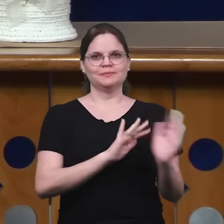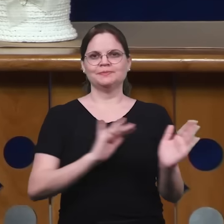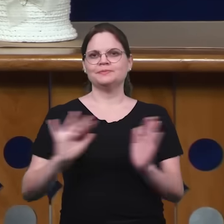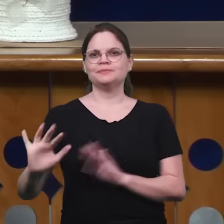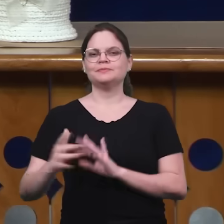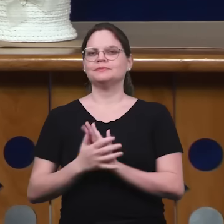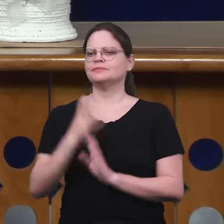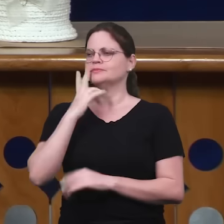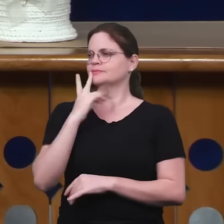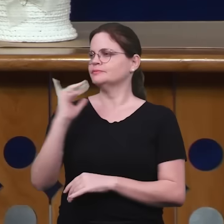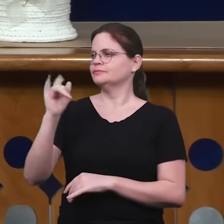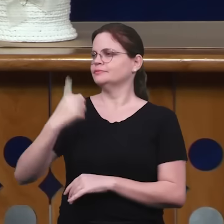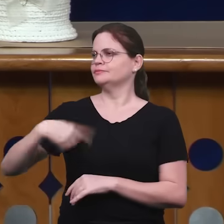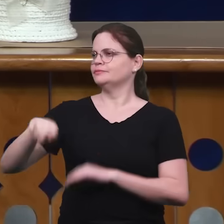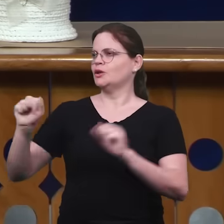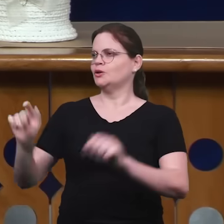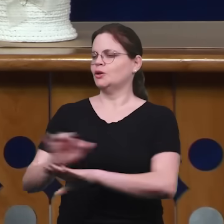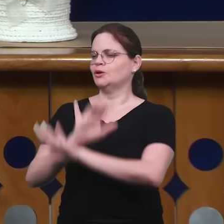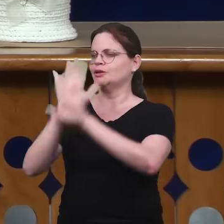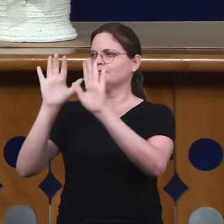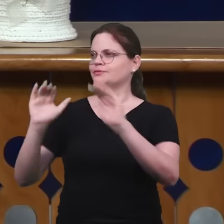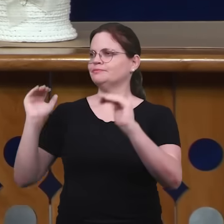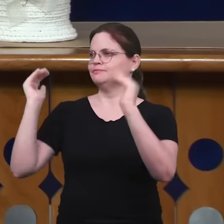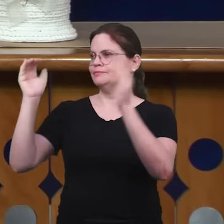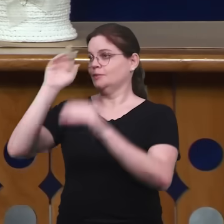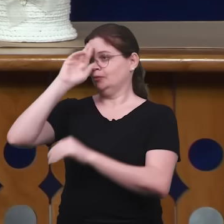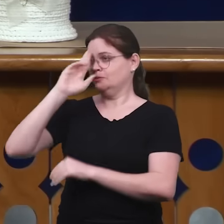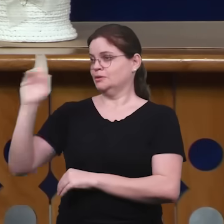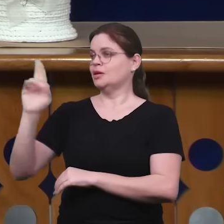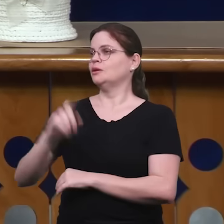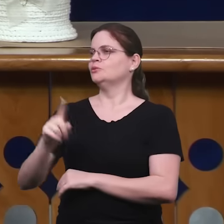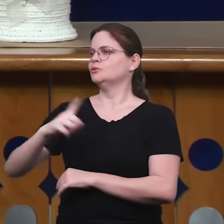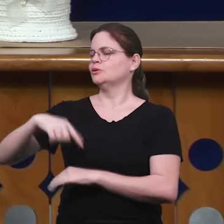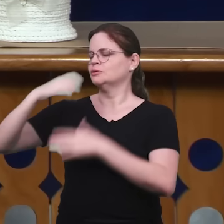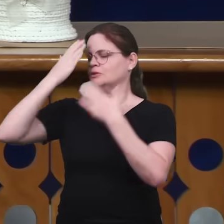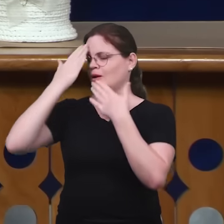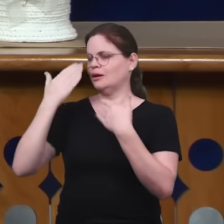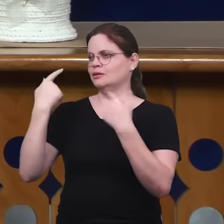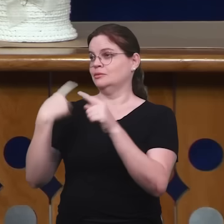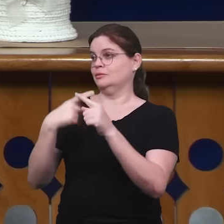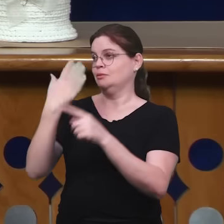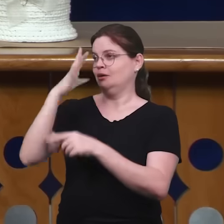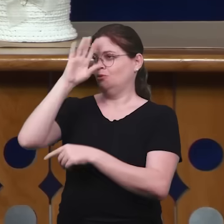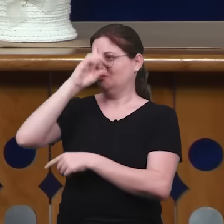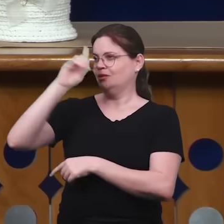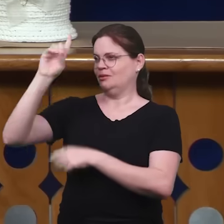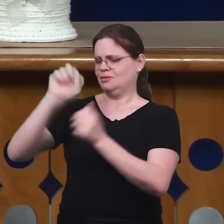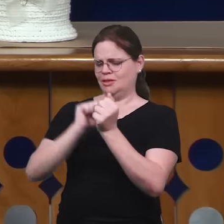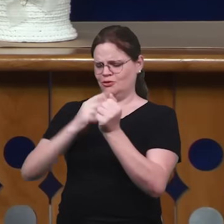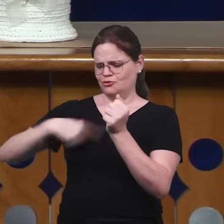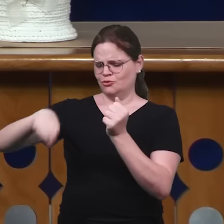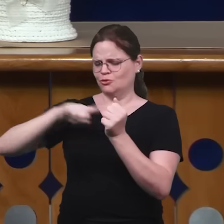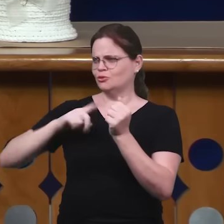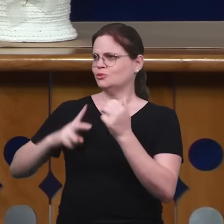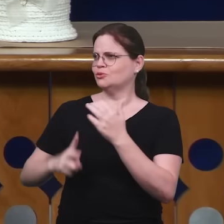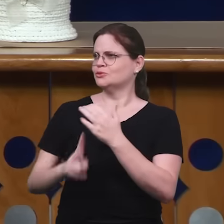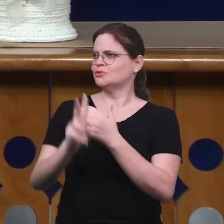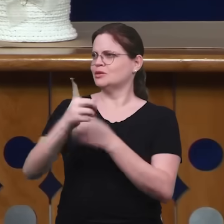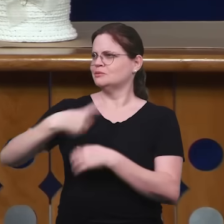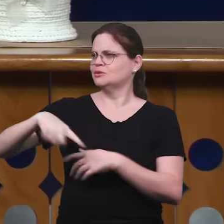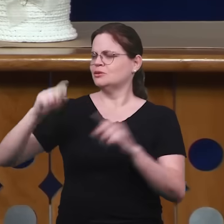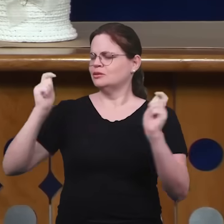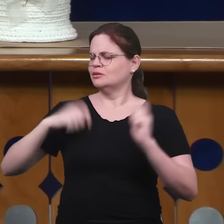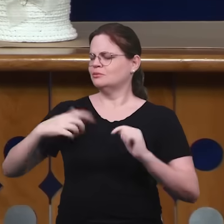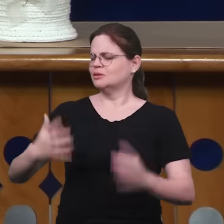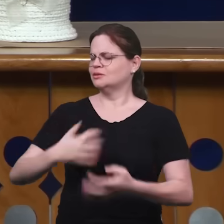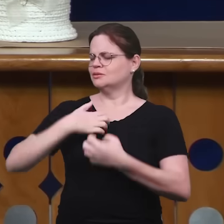eterno, nós glorificamos o Teu nome. Nós queremos Te bendizer porque Tu és um Deus Emanuel, um Deus ao qual nós podemos